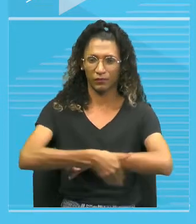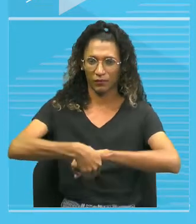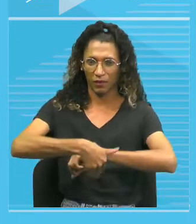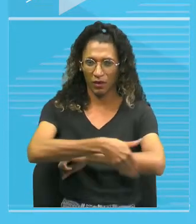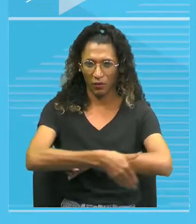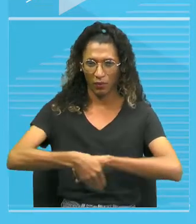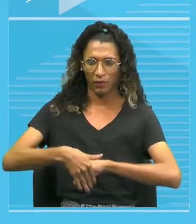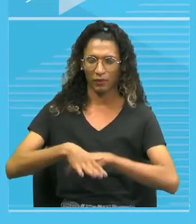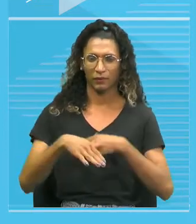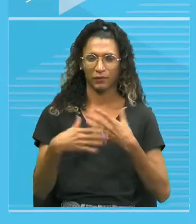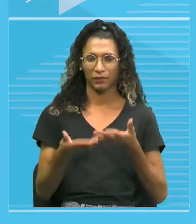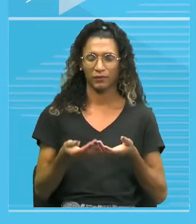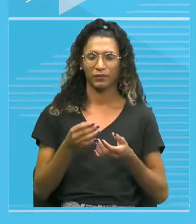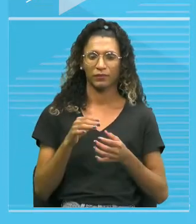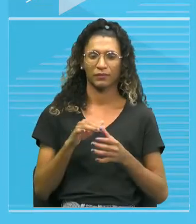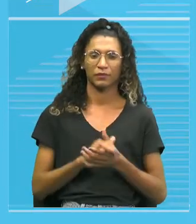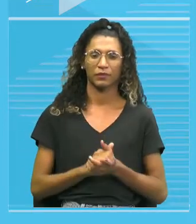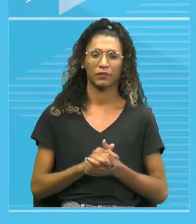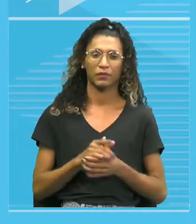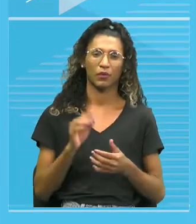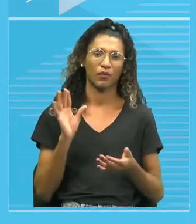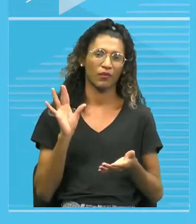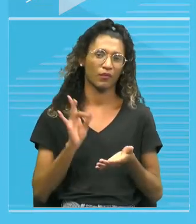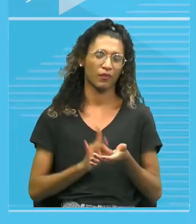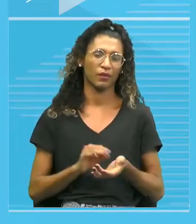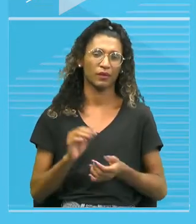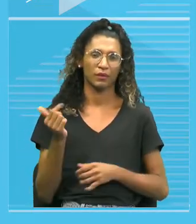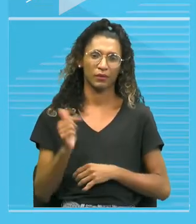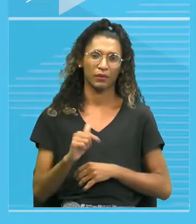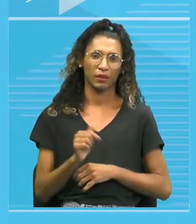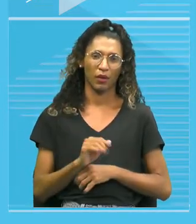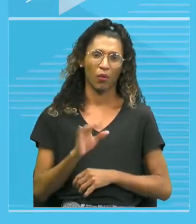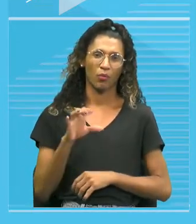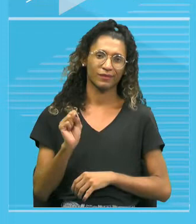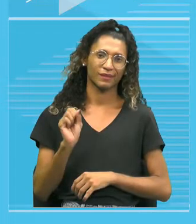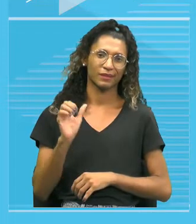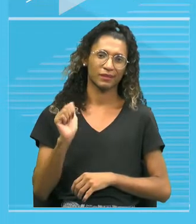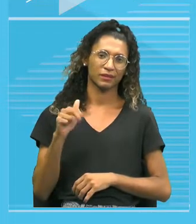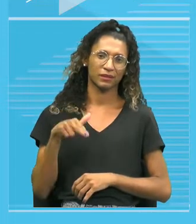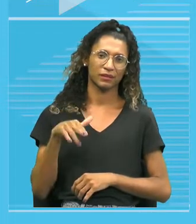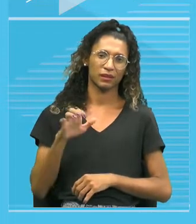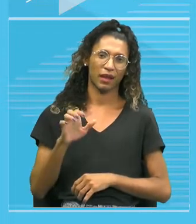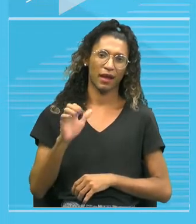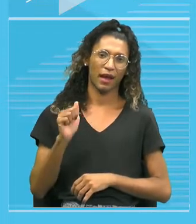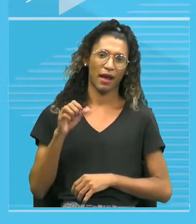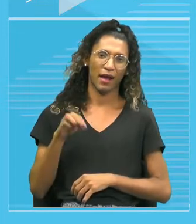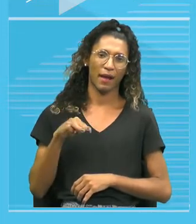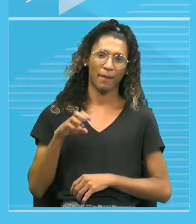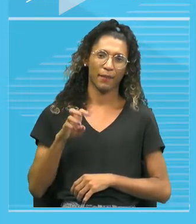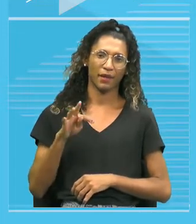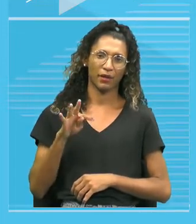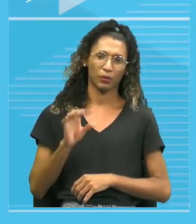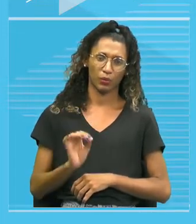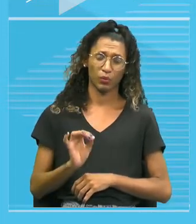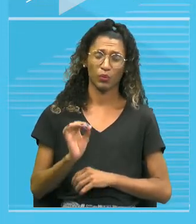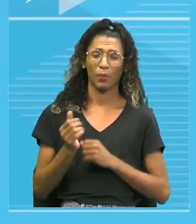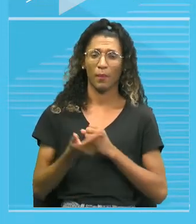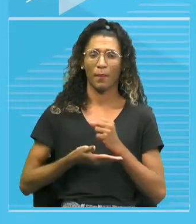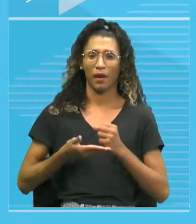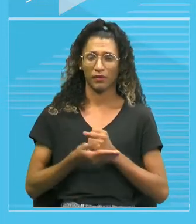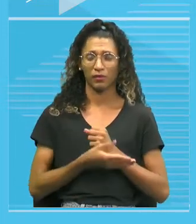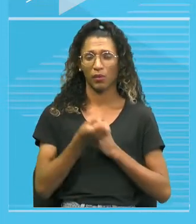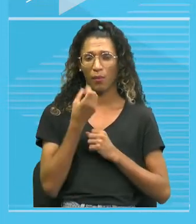se ter um percentual de cobertura de saneamento básico adequado, suficiente, satisfatório no